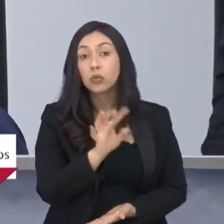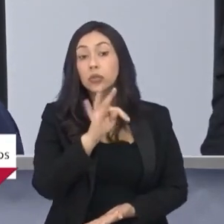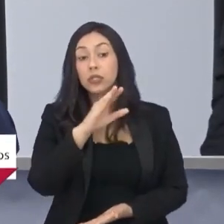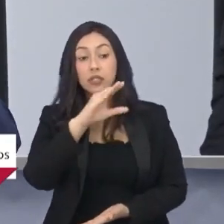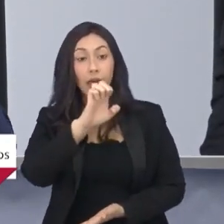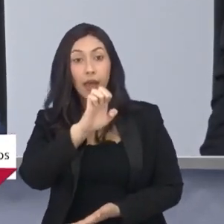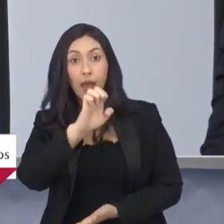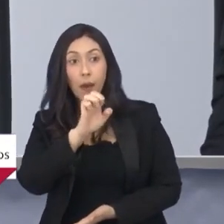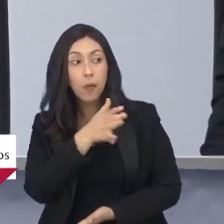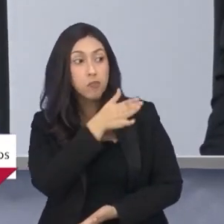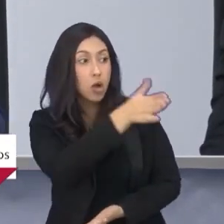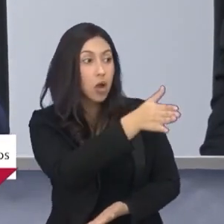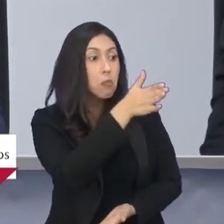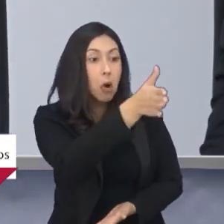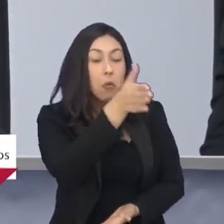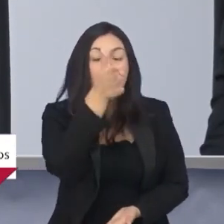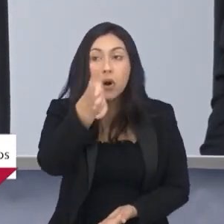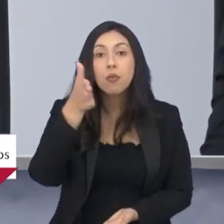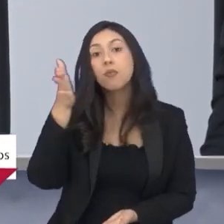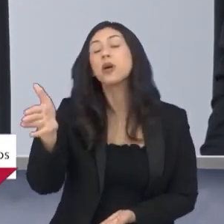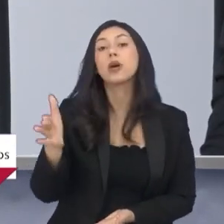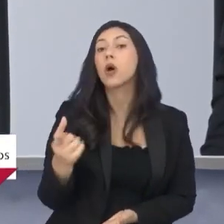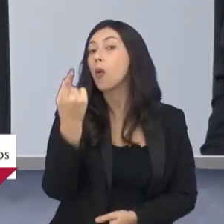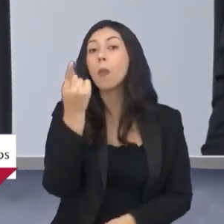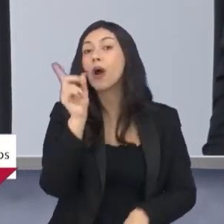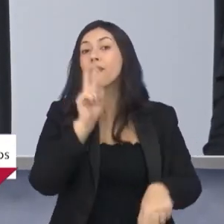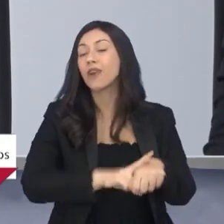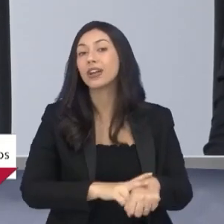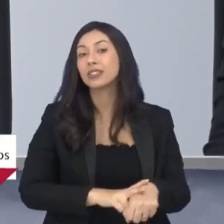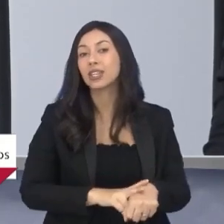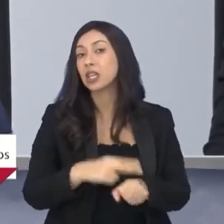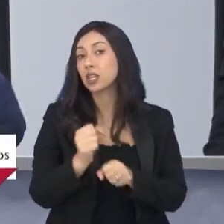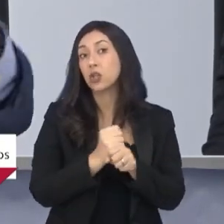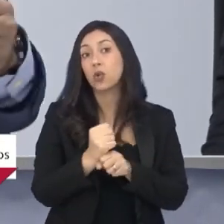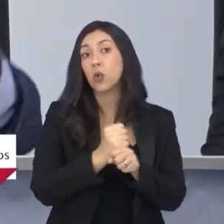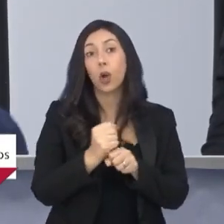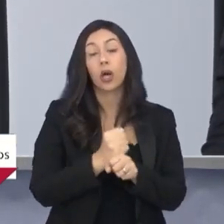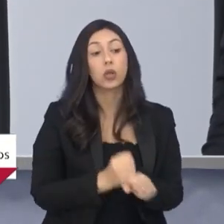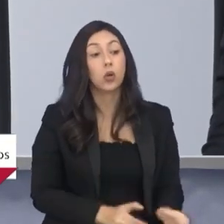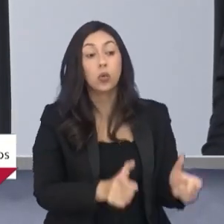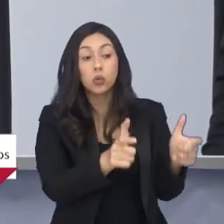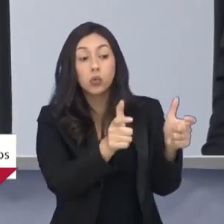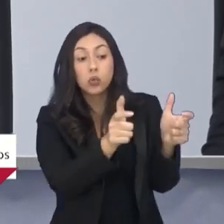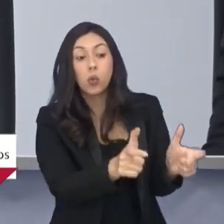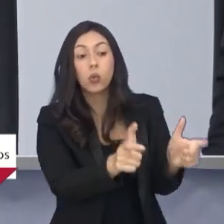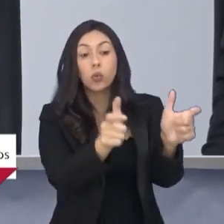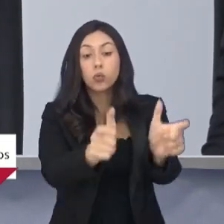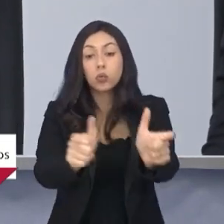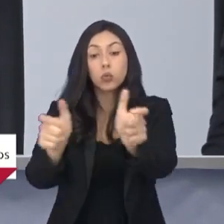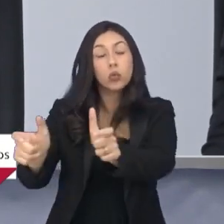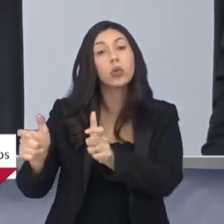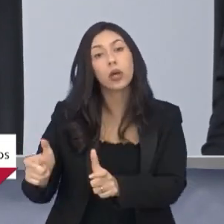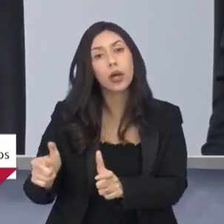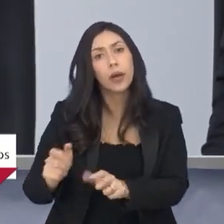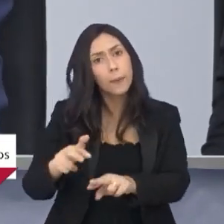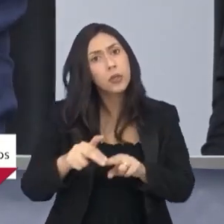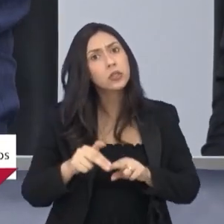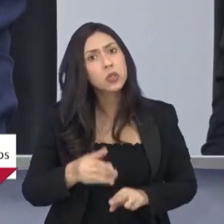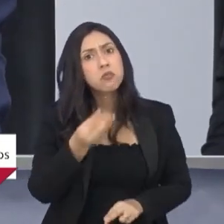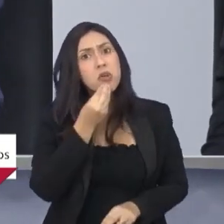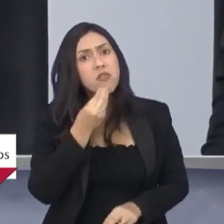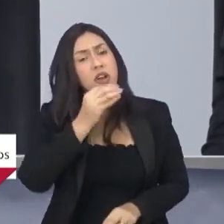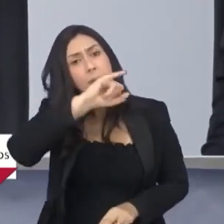vai ao encontro de vocês uma vez por ano pelo menos no local onde vocês estão aproveitem essa oportunidade